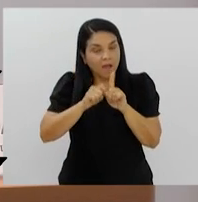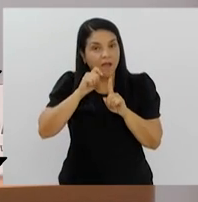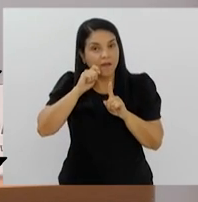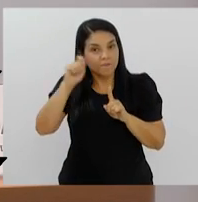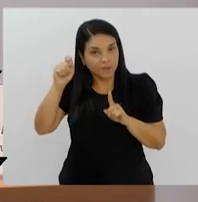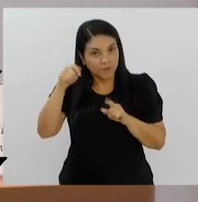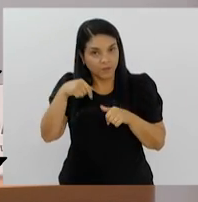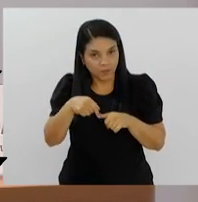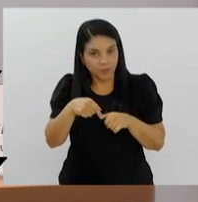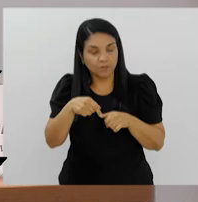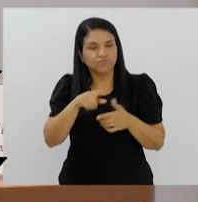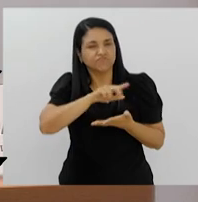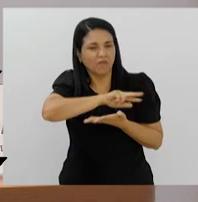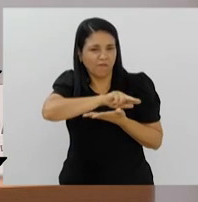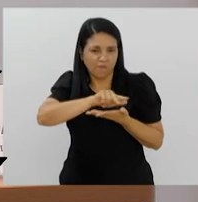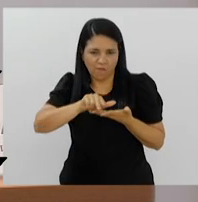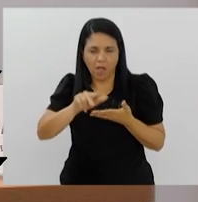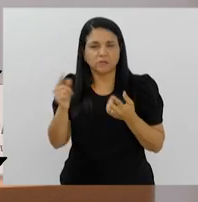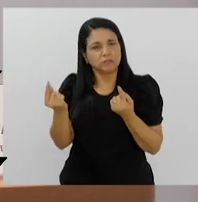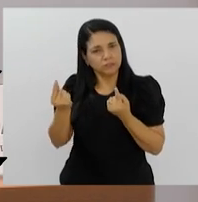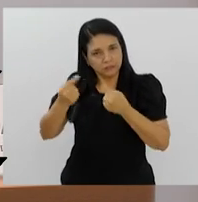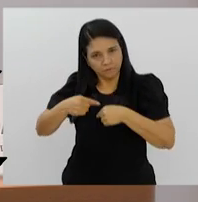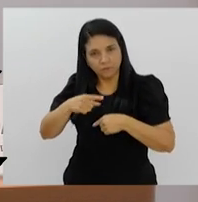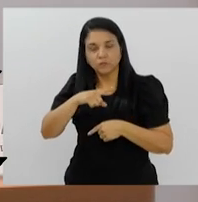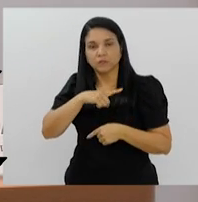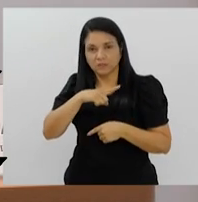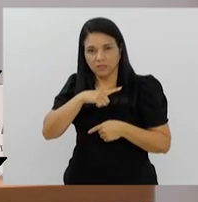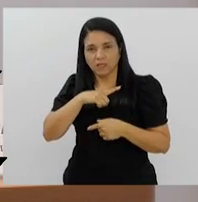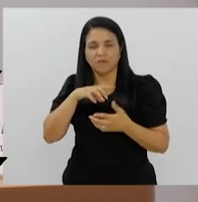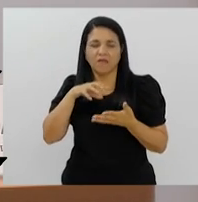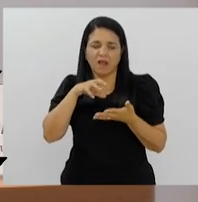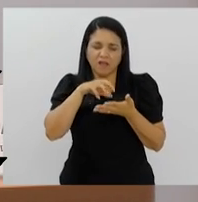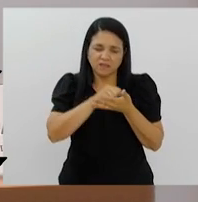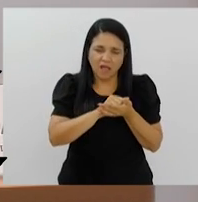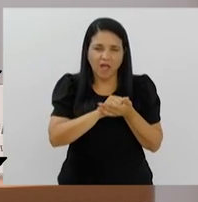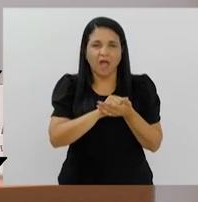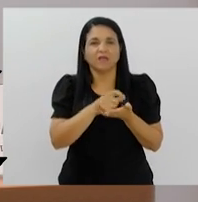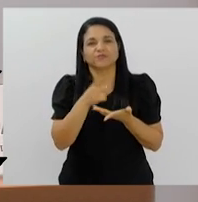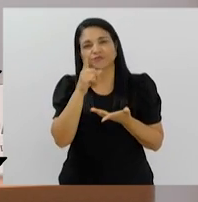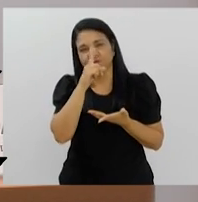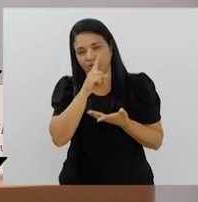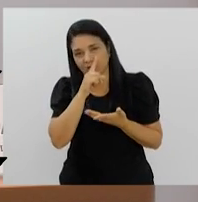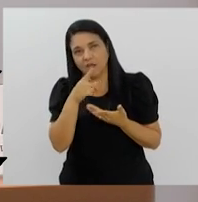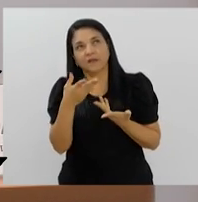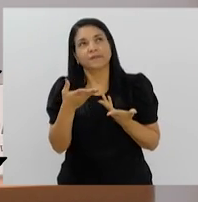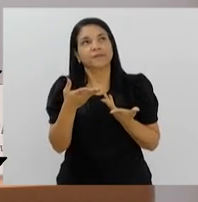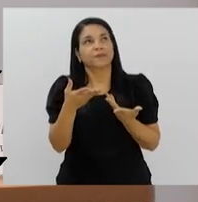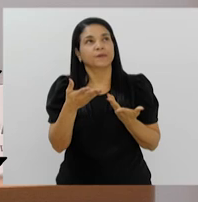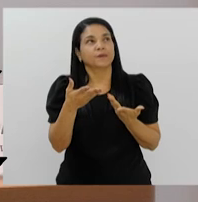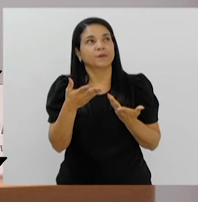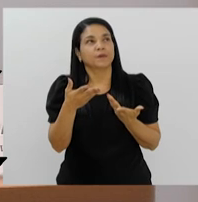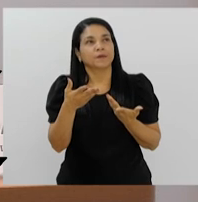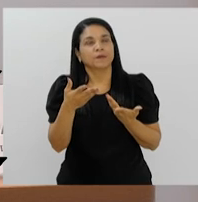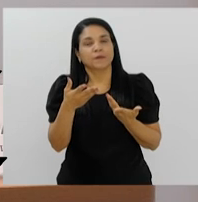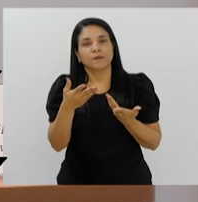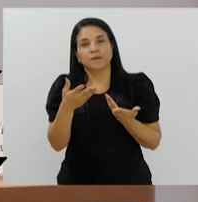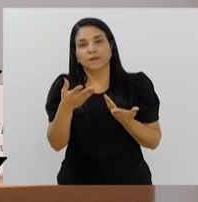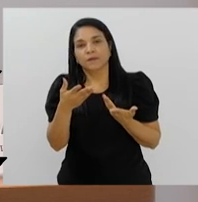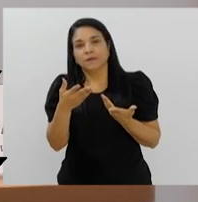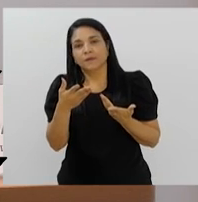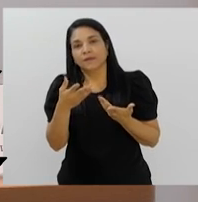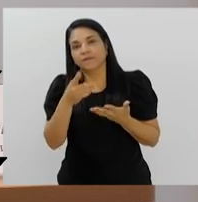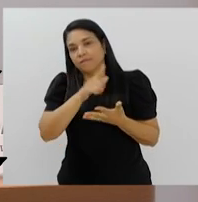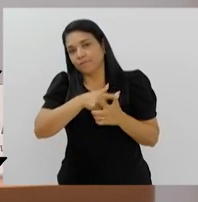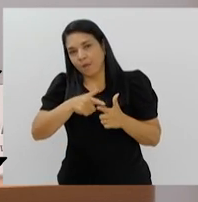fato tiveram vários desafios relacionados a cadastro relacionados a a a